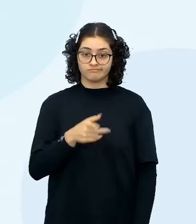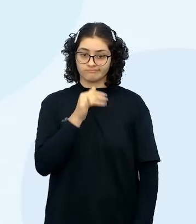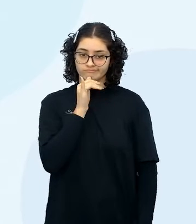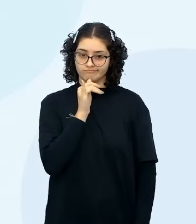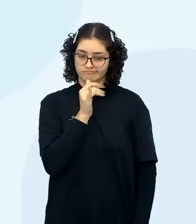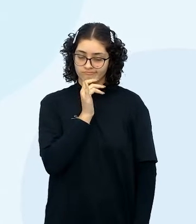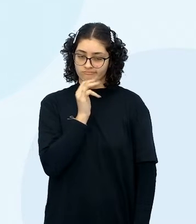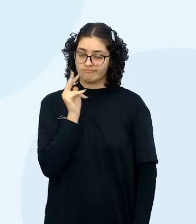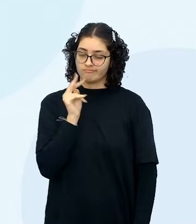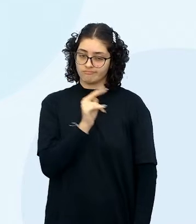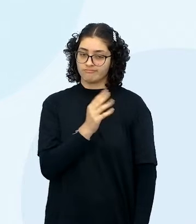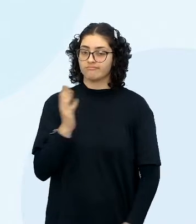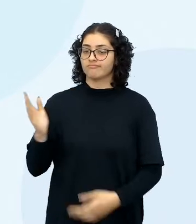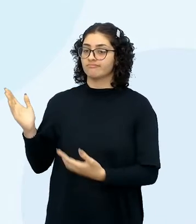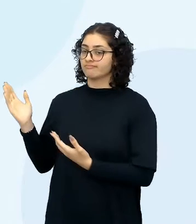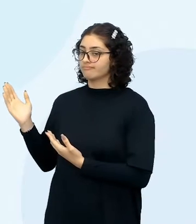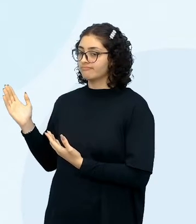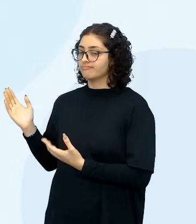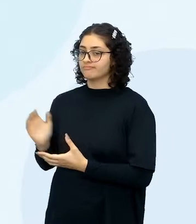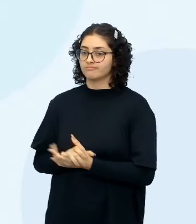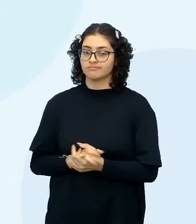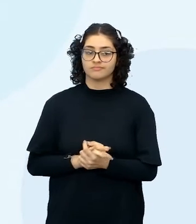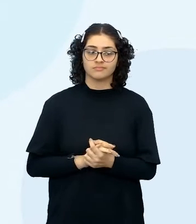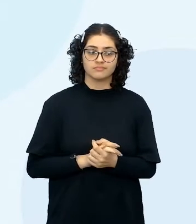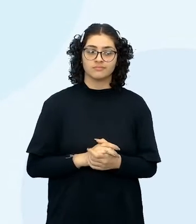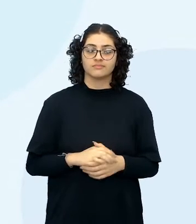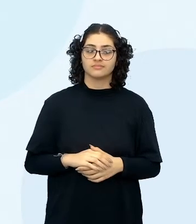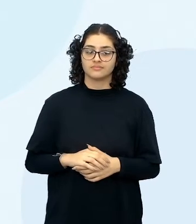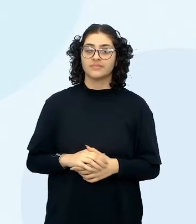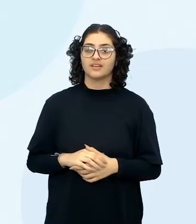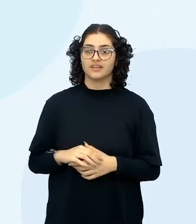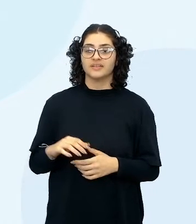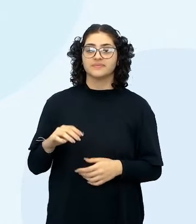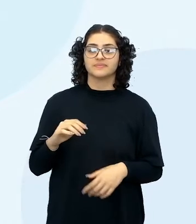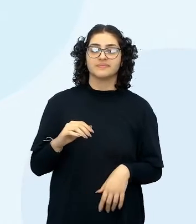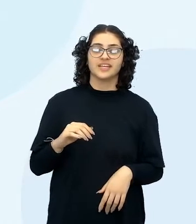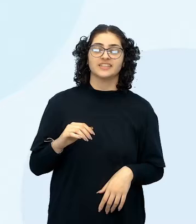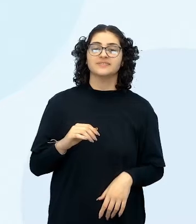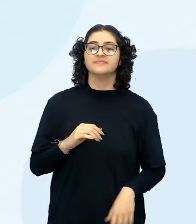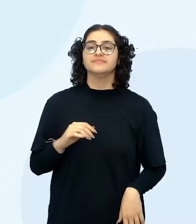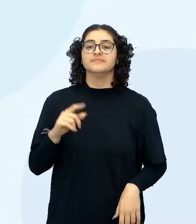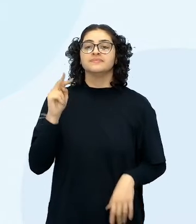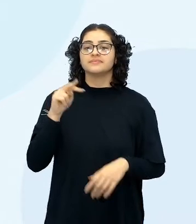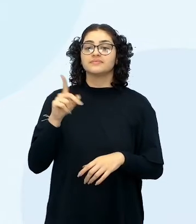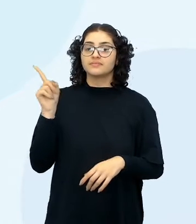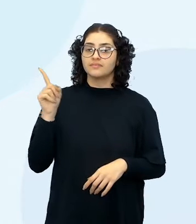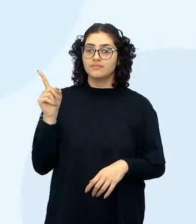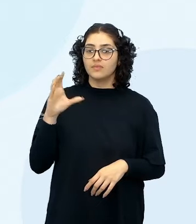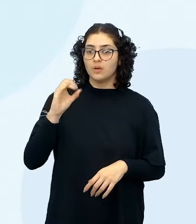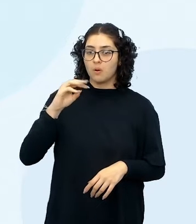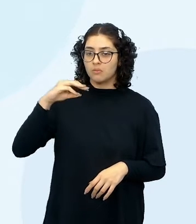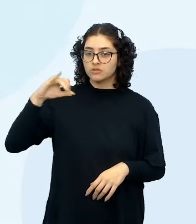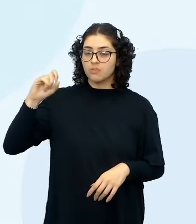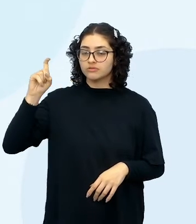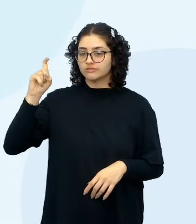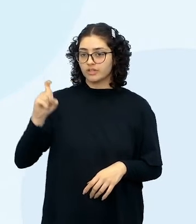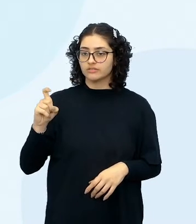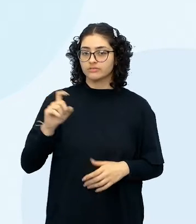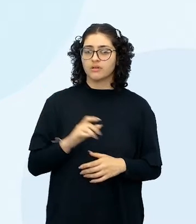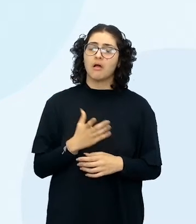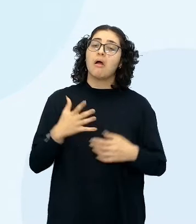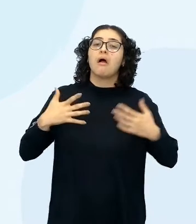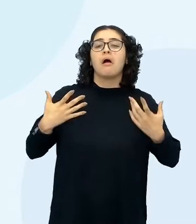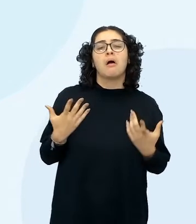na distrofia muscular de Duchenne, essa alteração, ela está aqui, olha, no cromossomo X. Ah, professora,